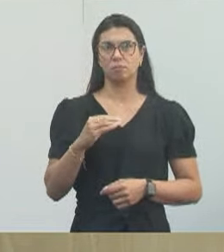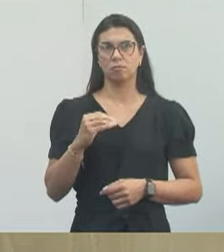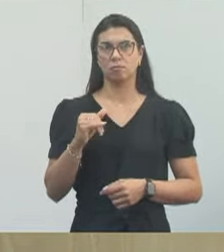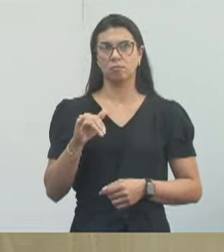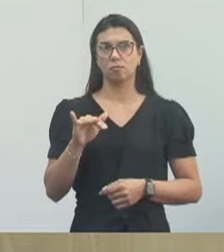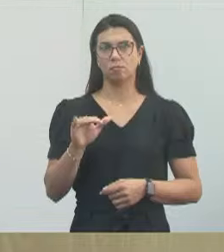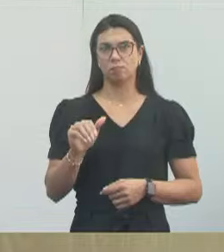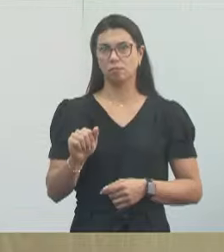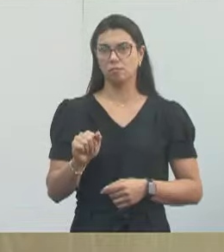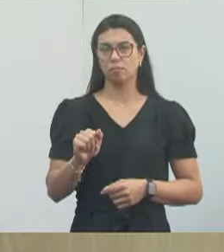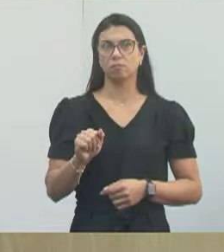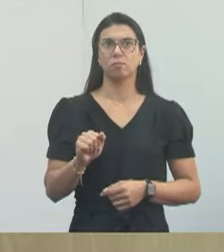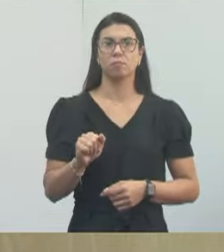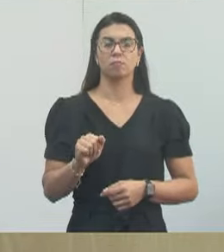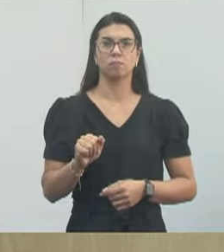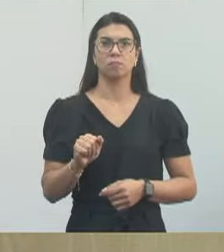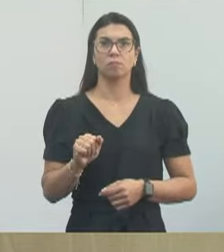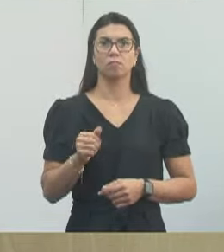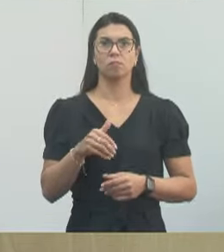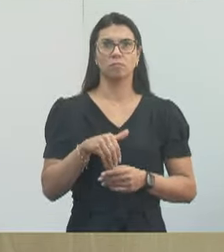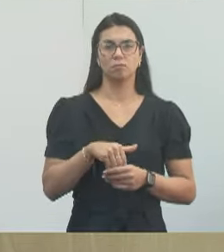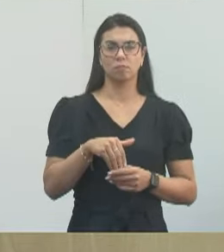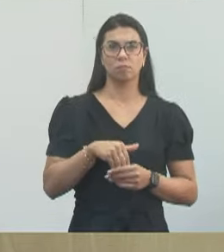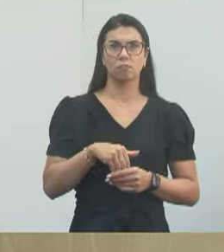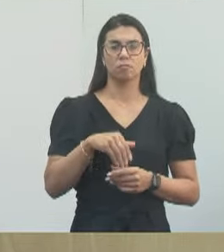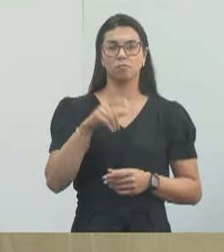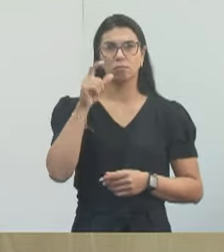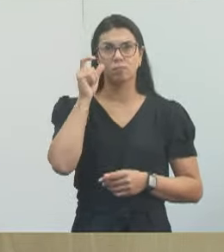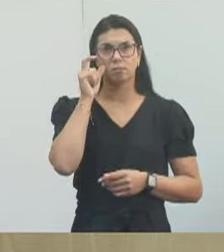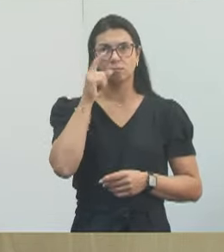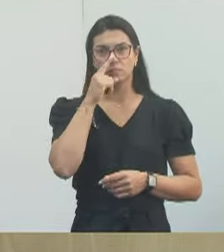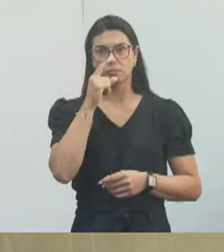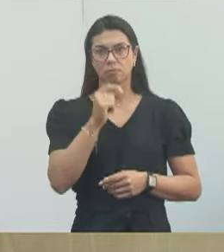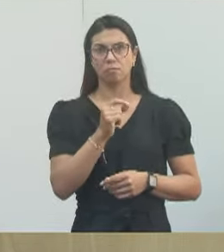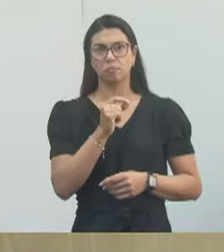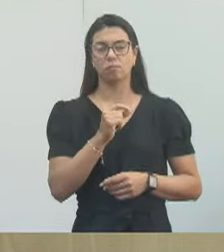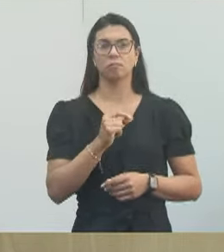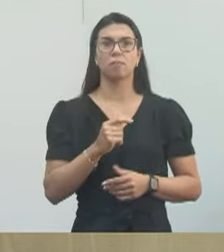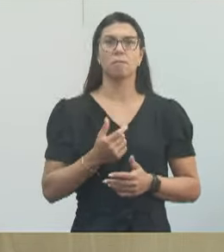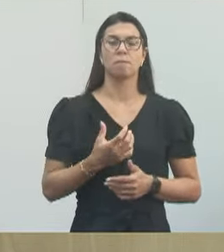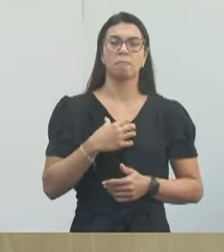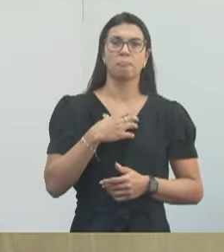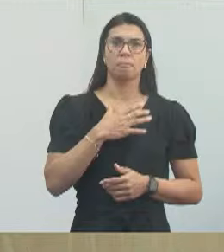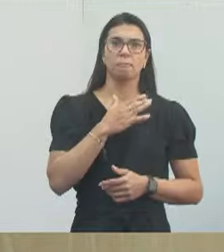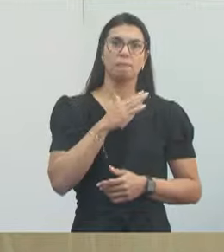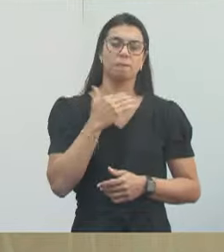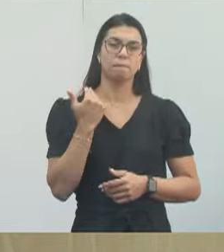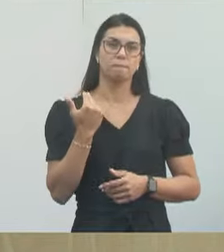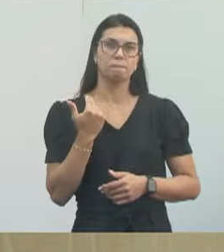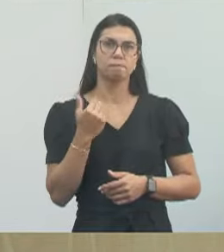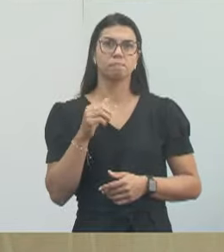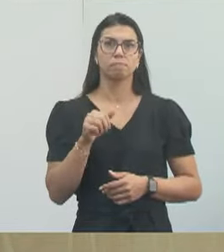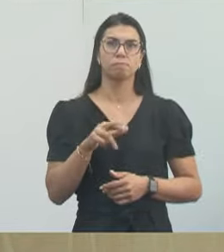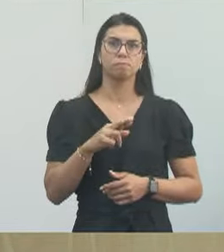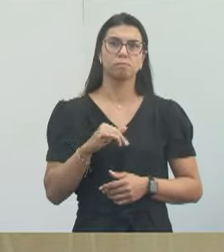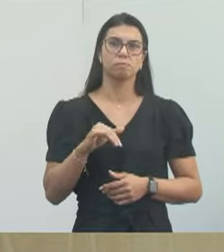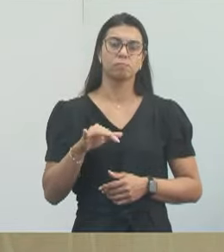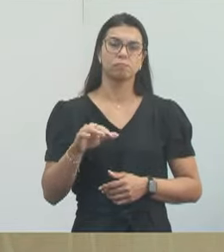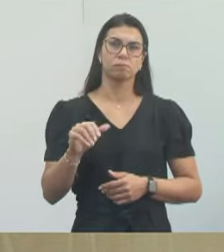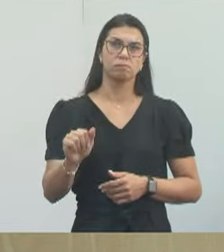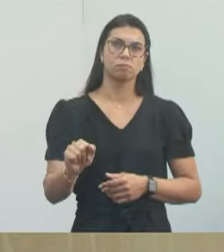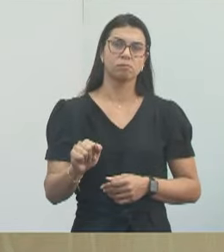Nascimento voto formulado pelo vereador Abner Rosa voto pesar pelo falecimento de Maria Auxiliadora da Cunha